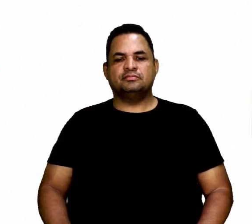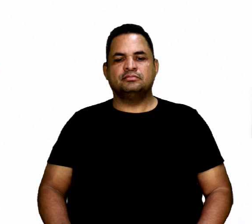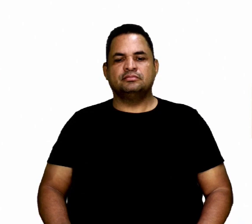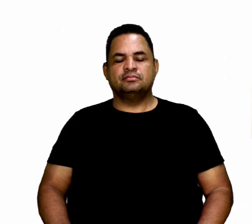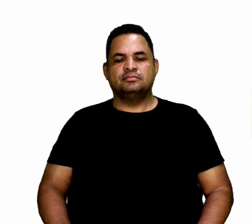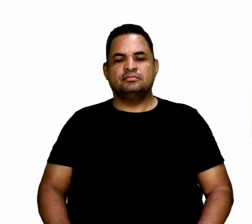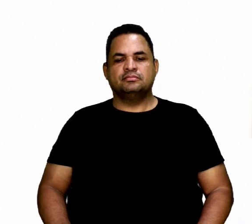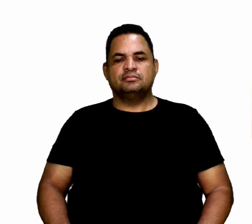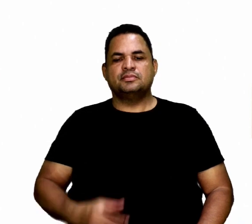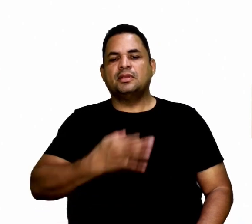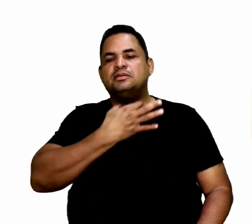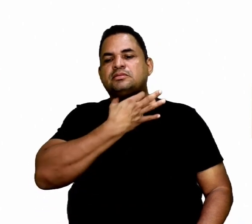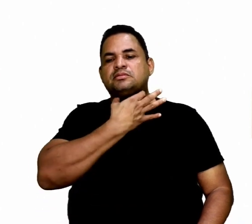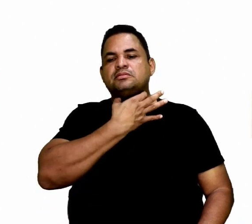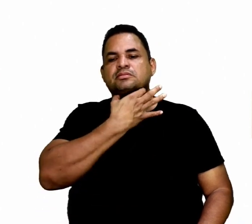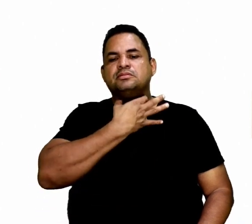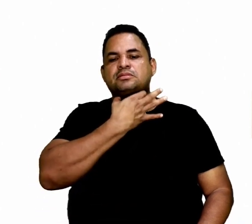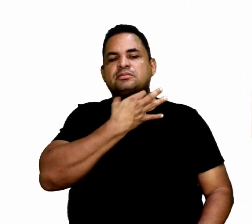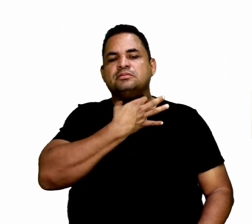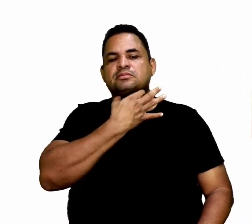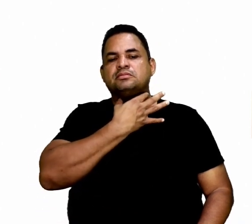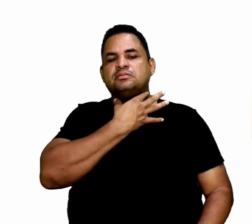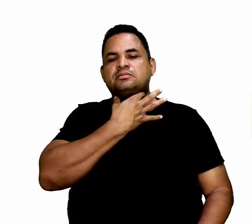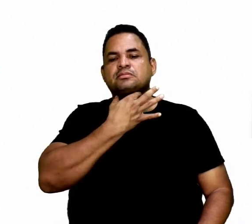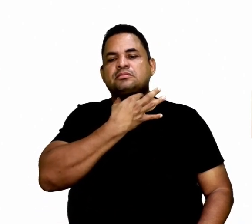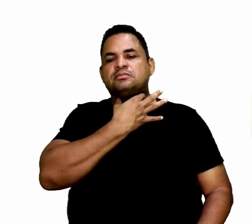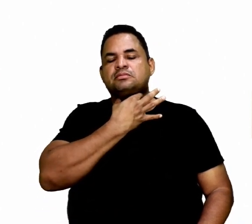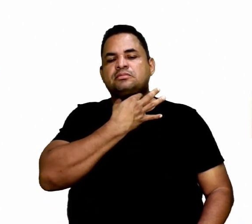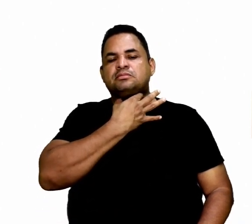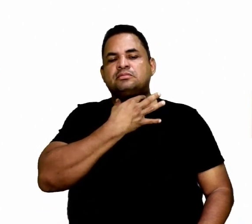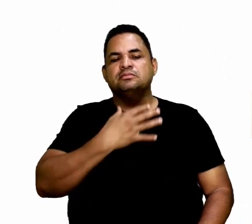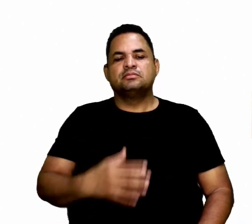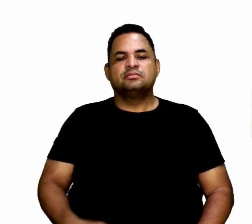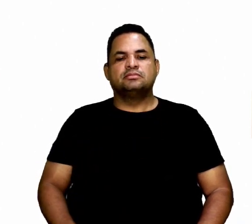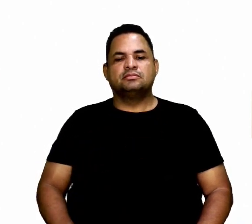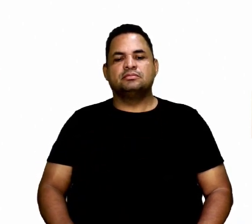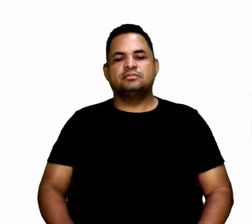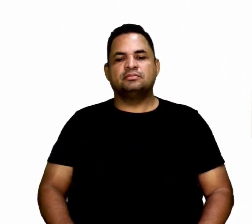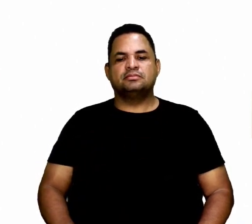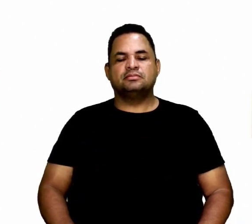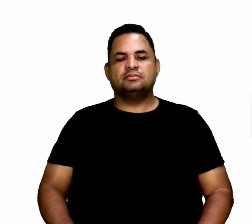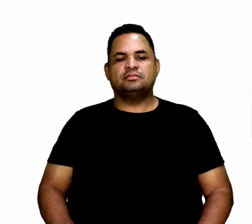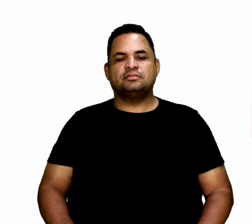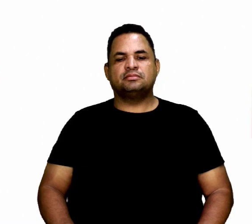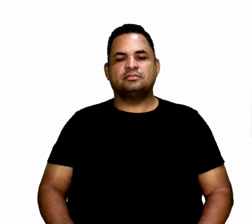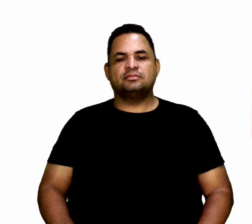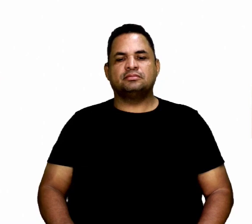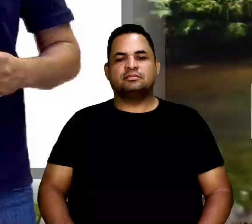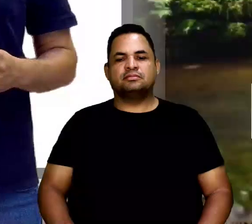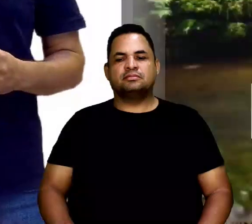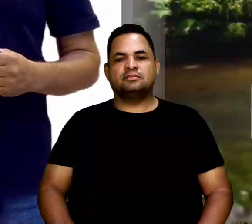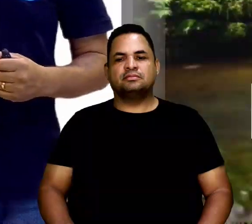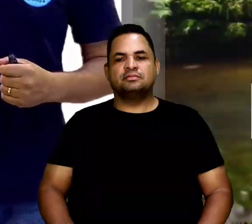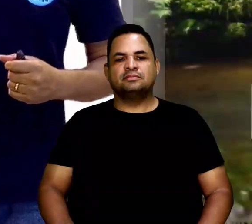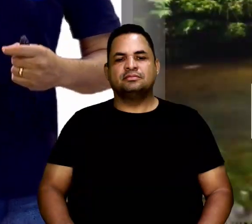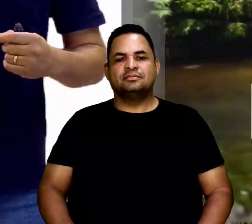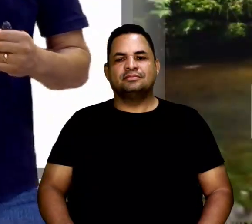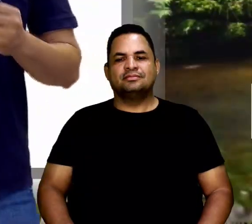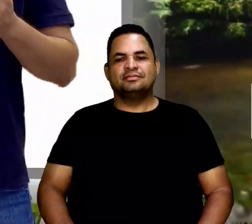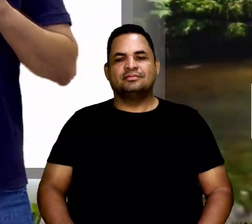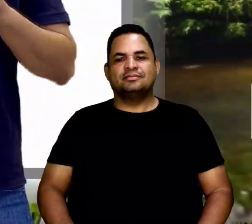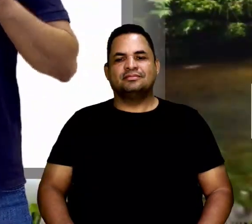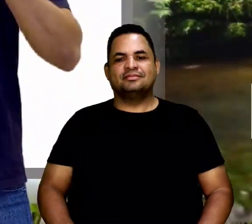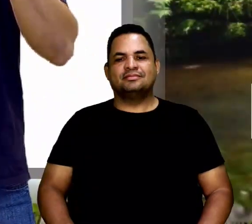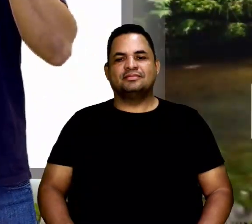essas glândulas, né? Agora vai ficar uma cena bizarra aqui que eu vou mostrar isso na tela, né? Vamos lá. Então, olha aqui para mim.